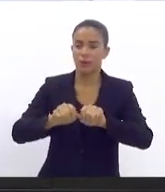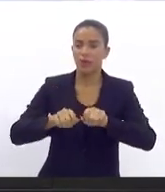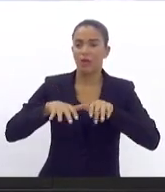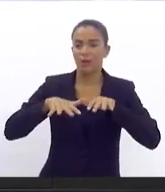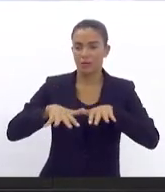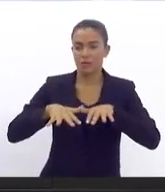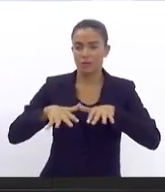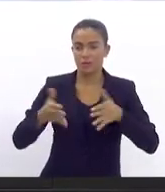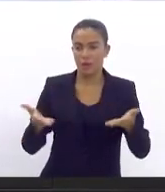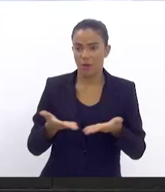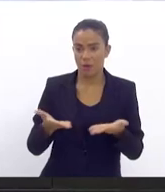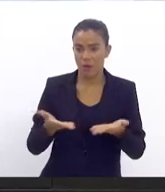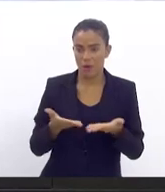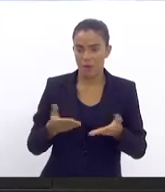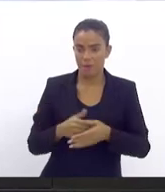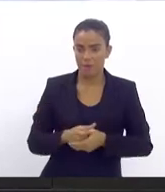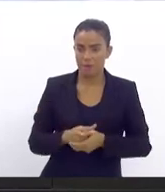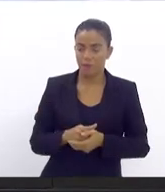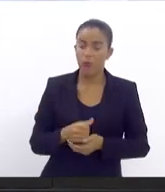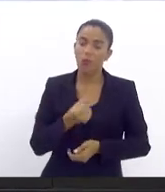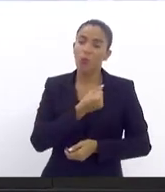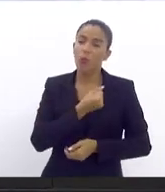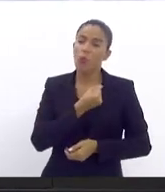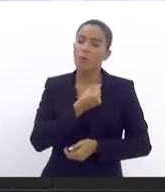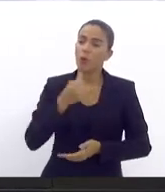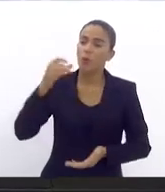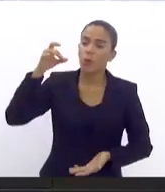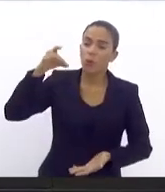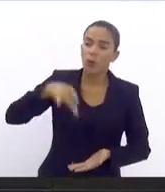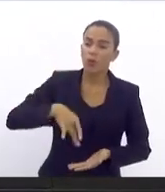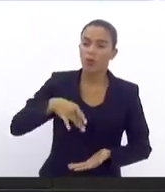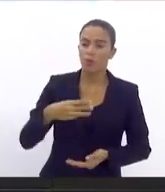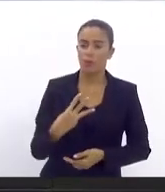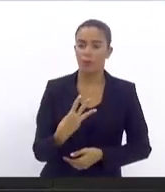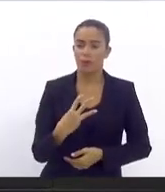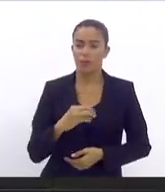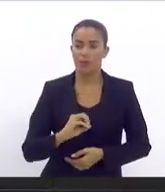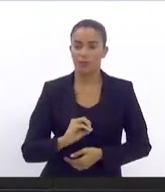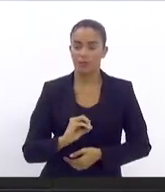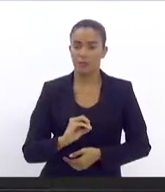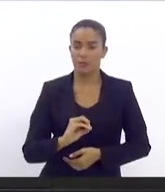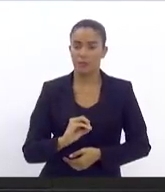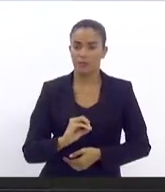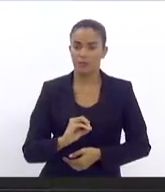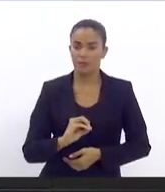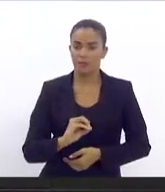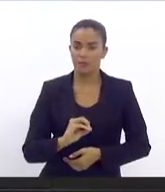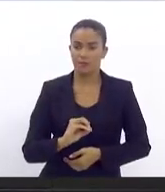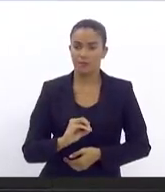no 30, nesse item, deixando para a próxima... Quando?